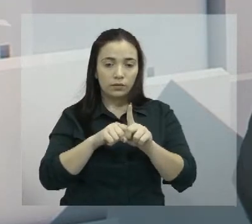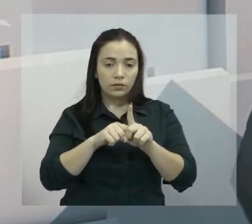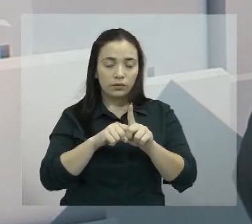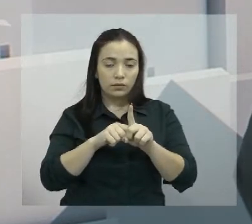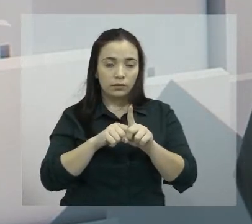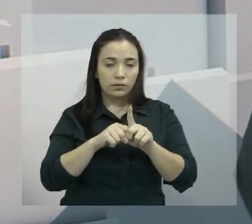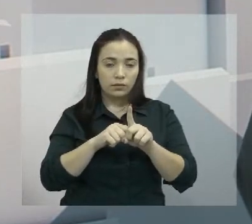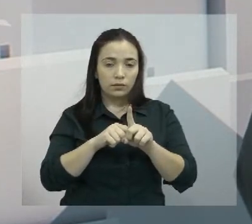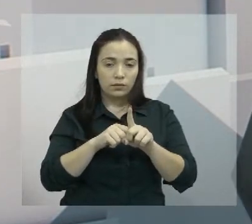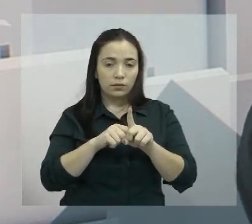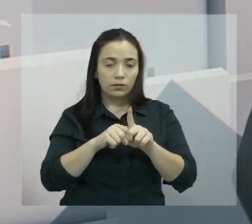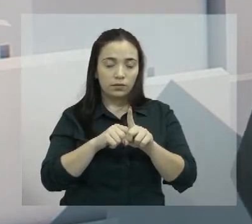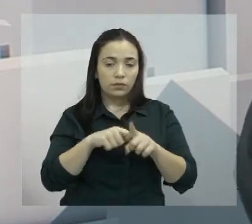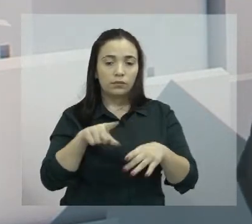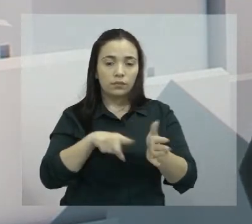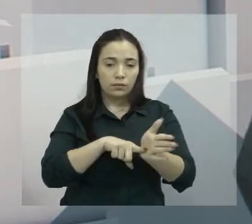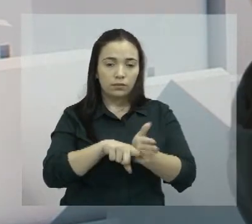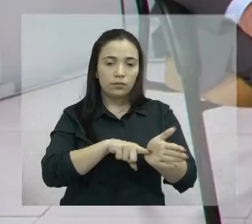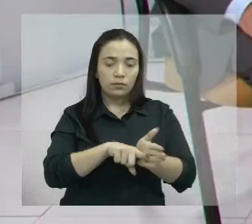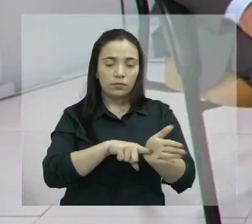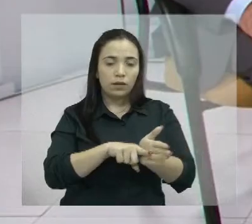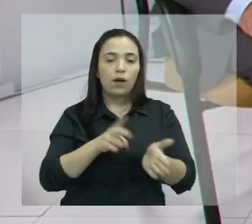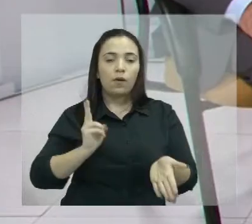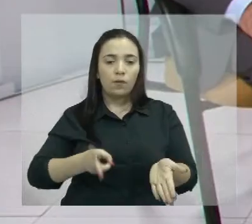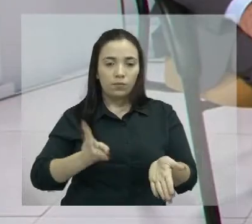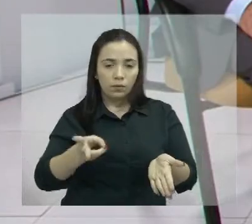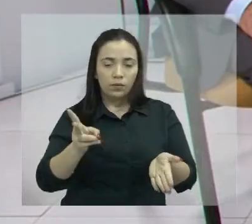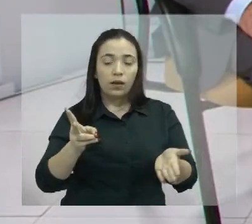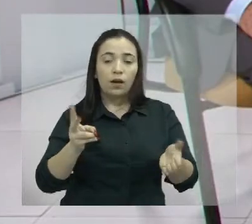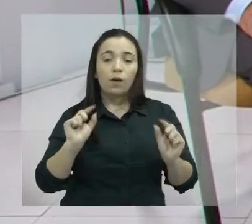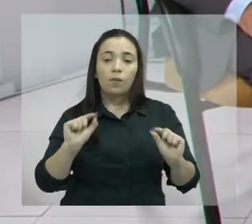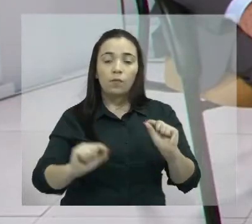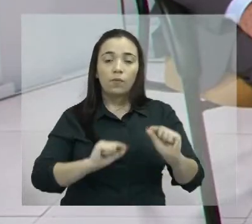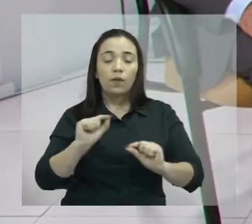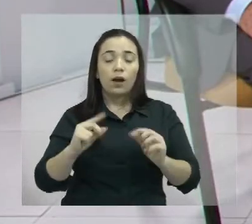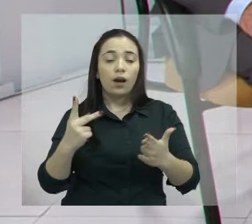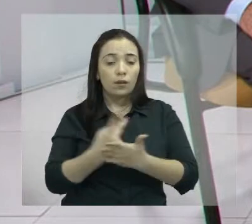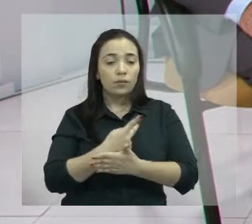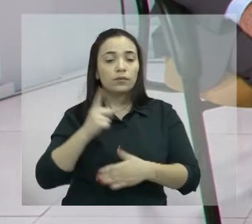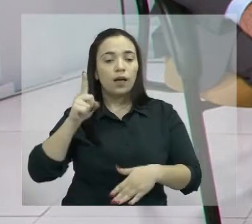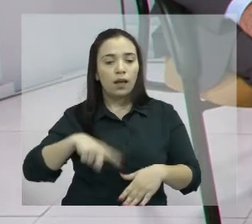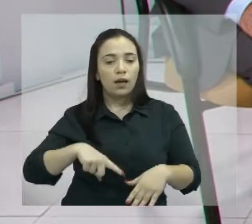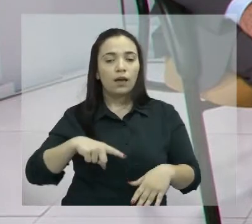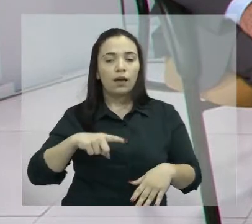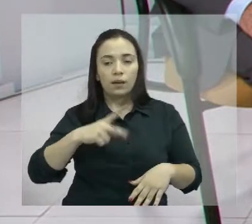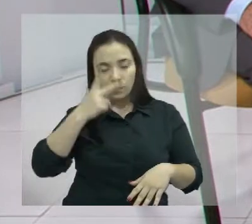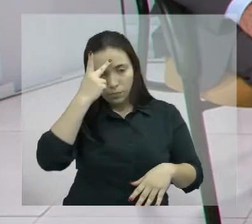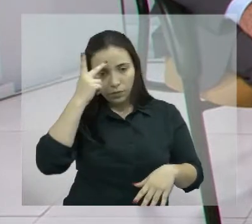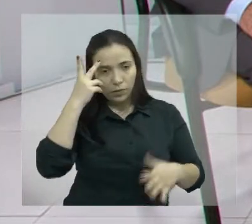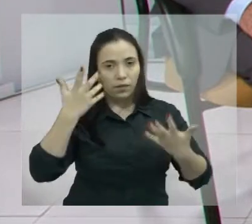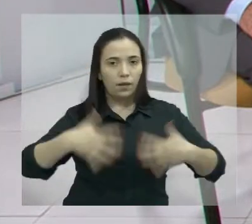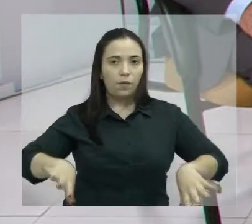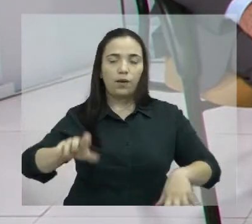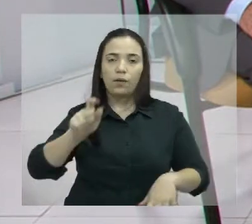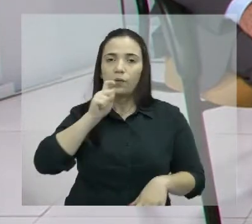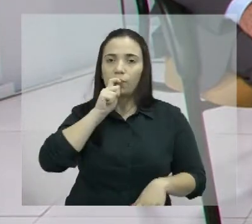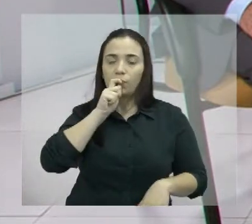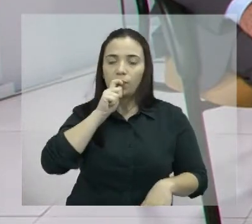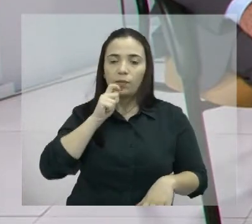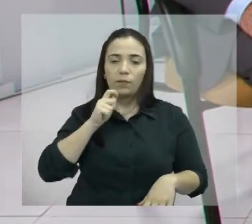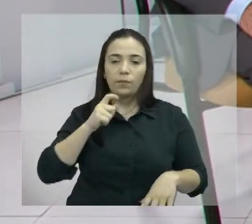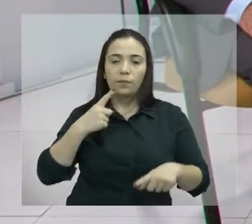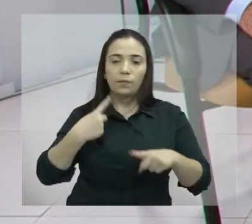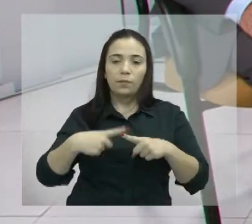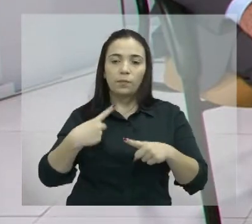esse número de operações de fiscalização continua. Agora, o que houve foi a recusa de muita gente a não fazer o teste,